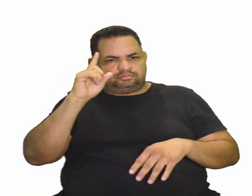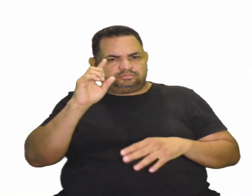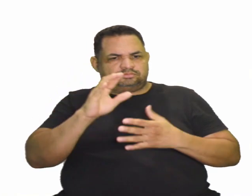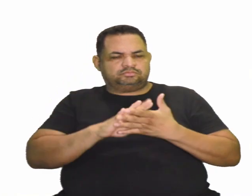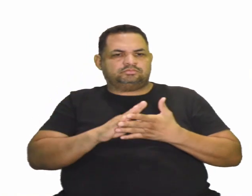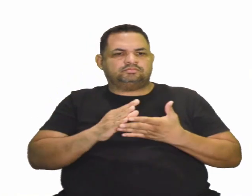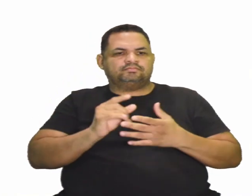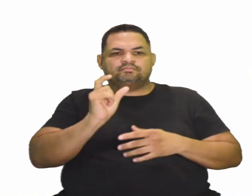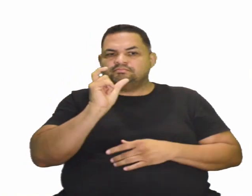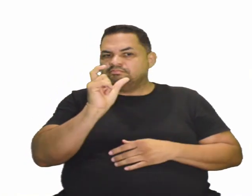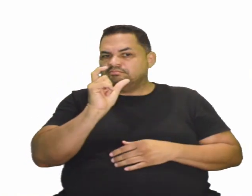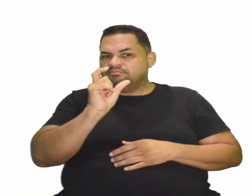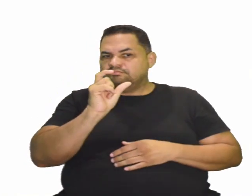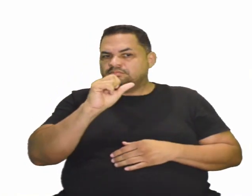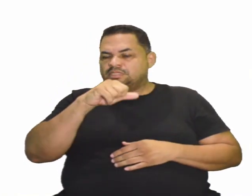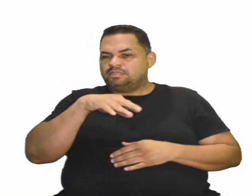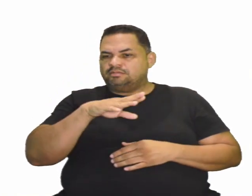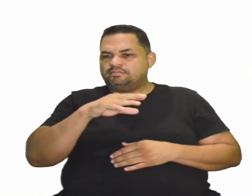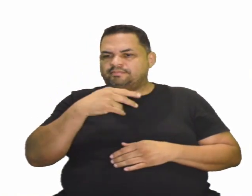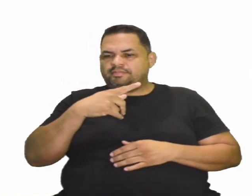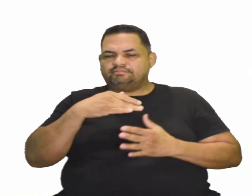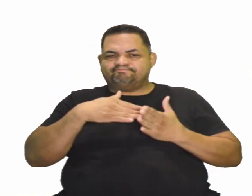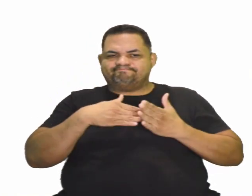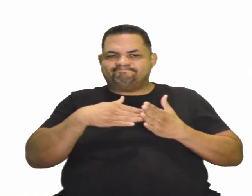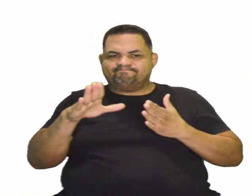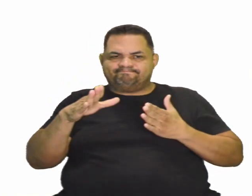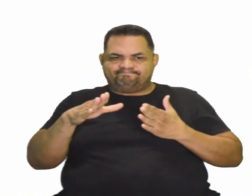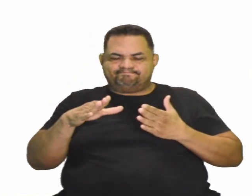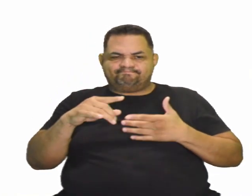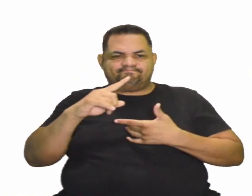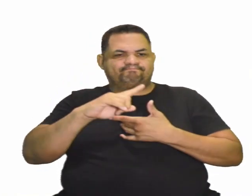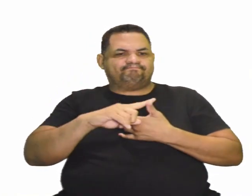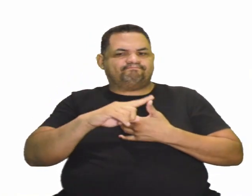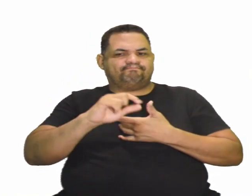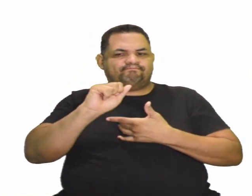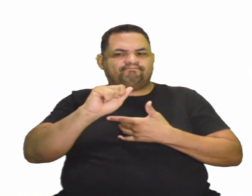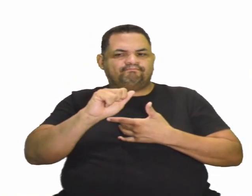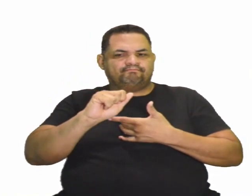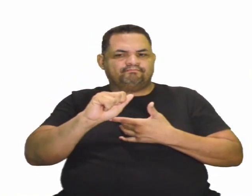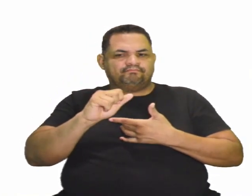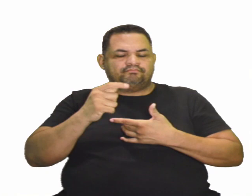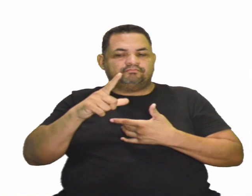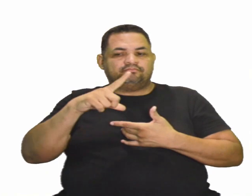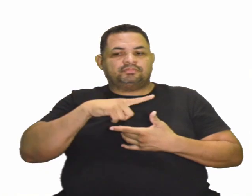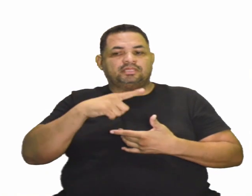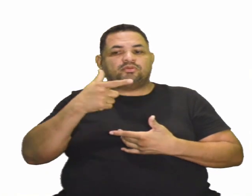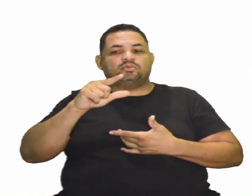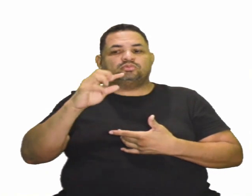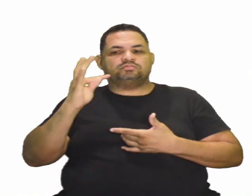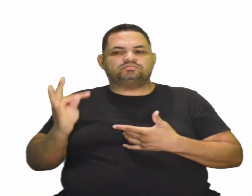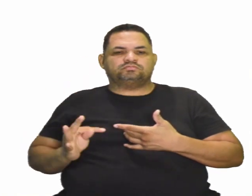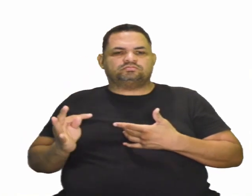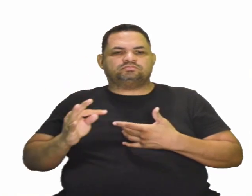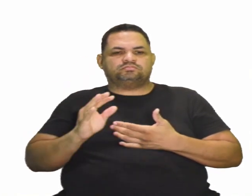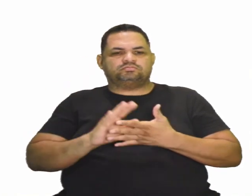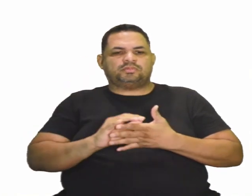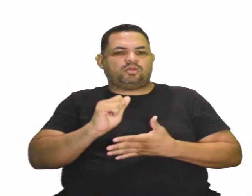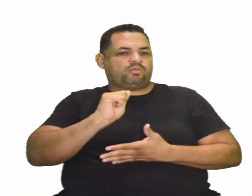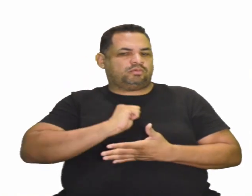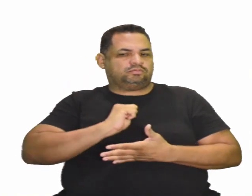essa palavra apenas aqui já exclui, né? Porque havia outras técnicas. O